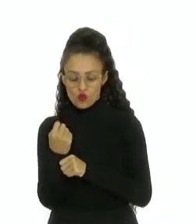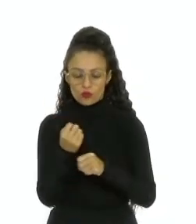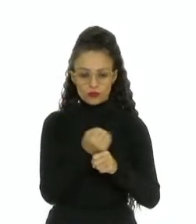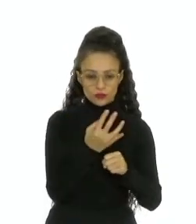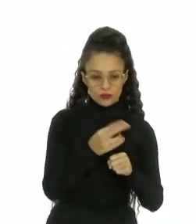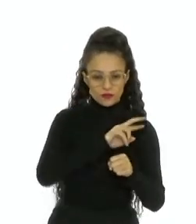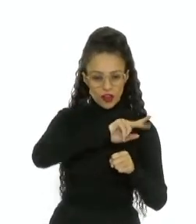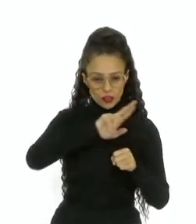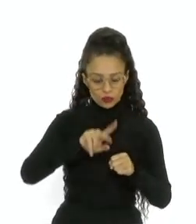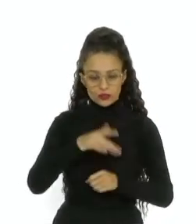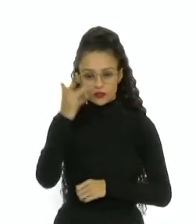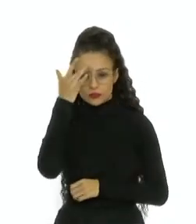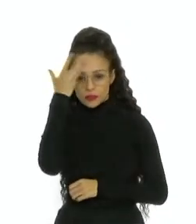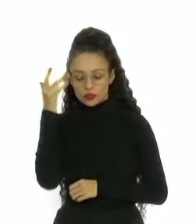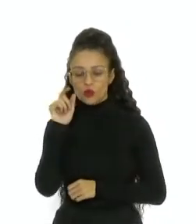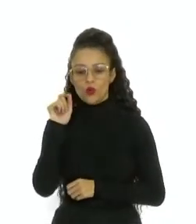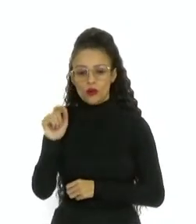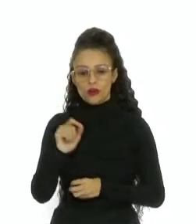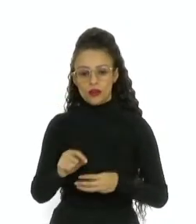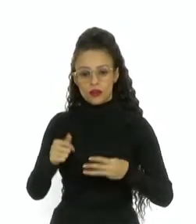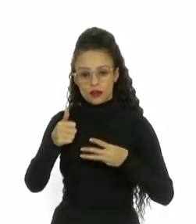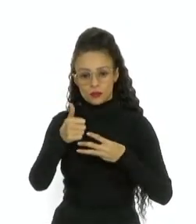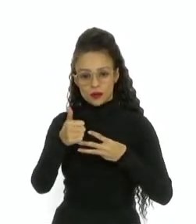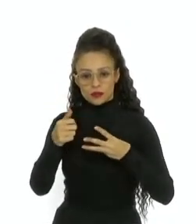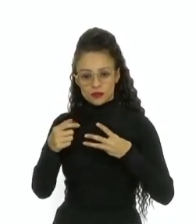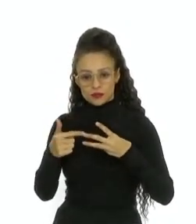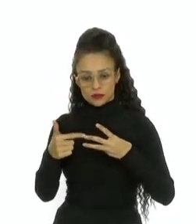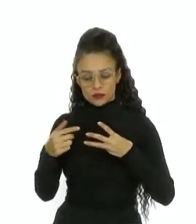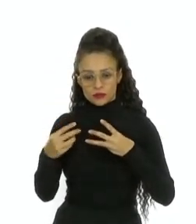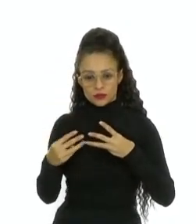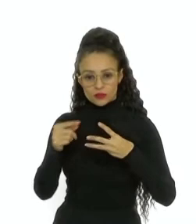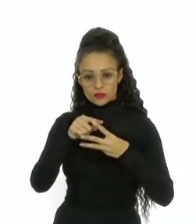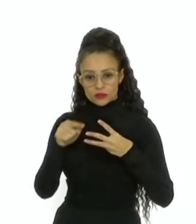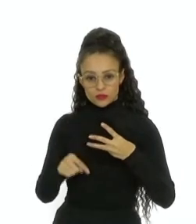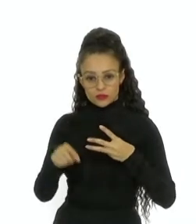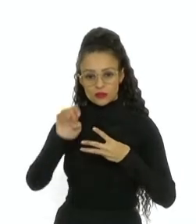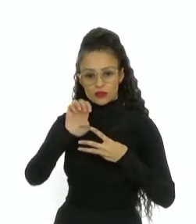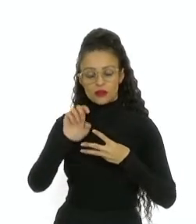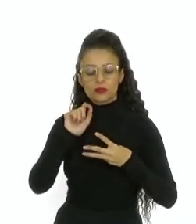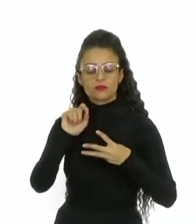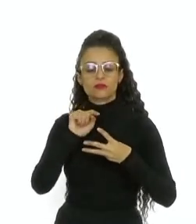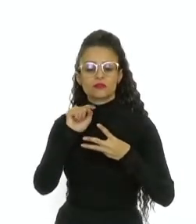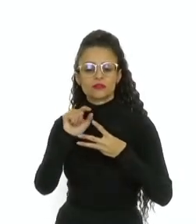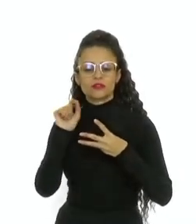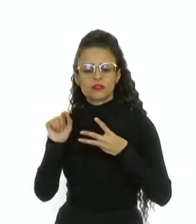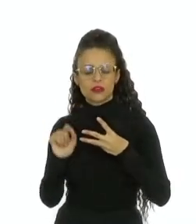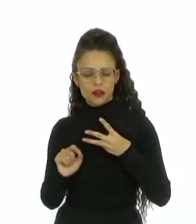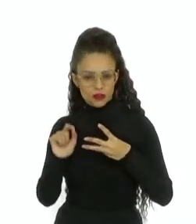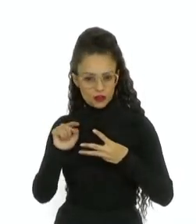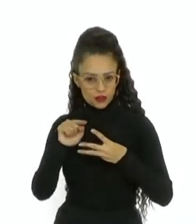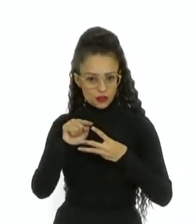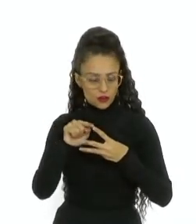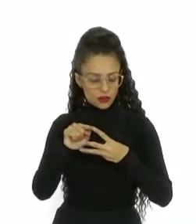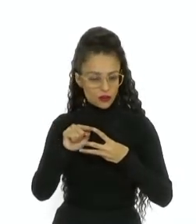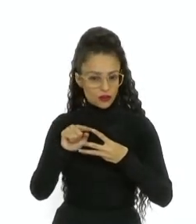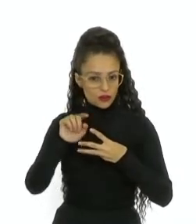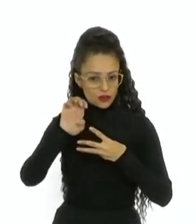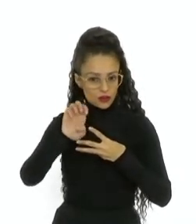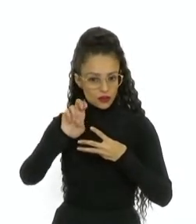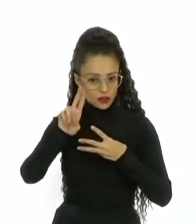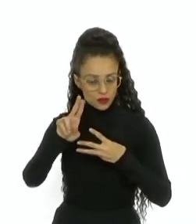e em pessoa, sempre primeira, segunda e terceira pessoa. Quem são essas pessoas, professor? Lembrem